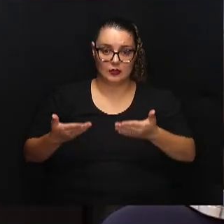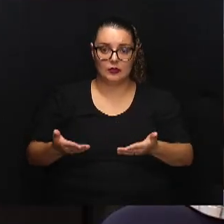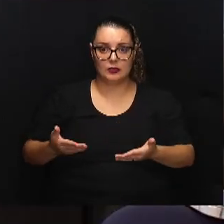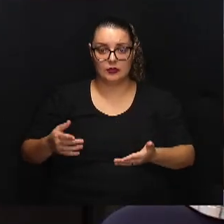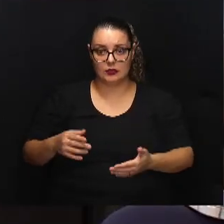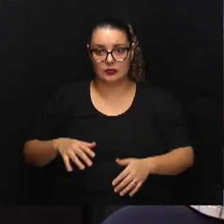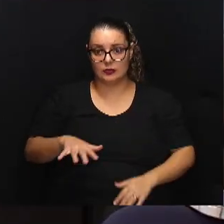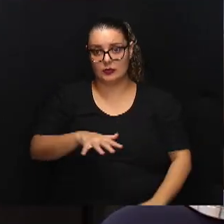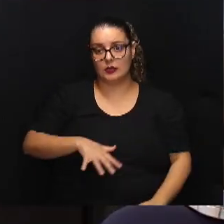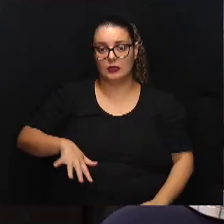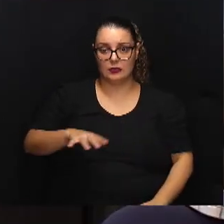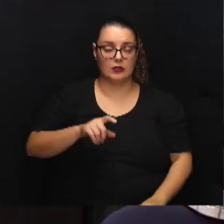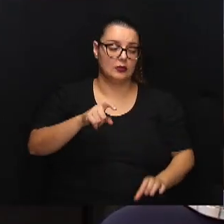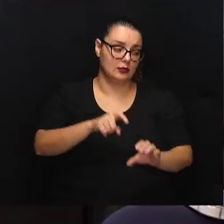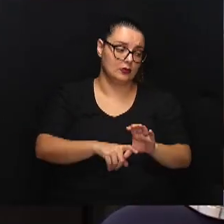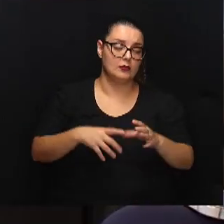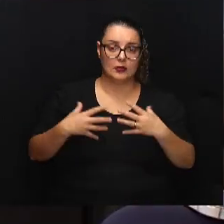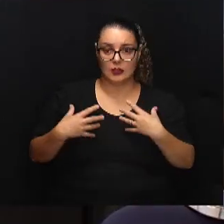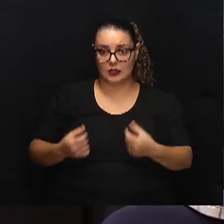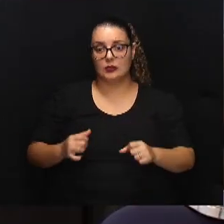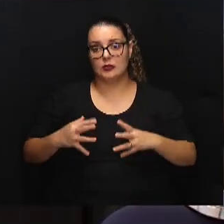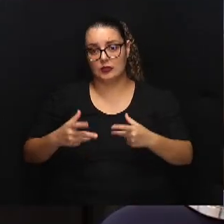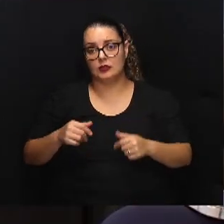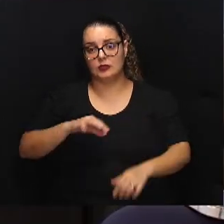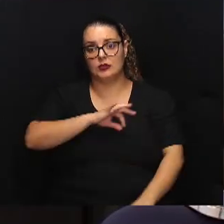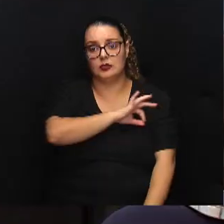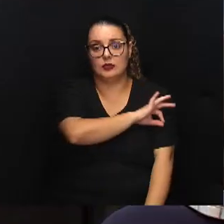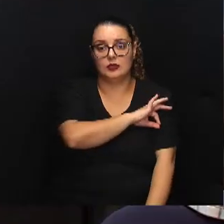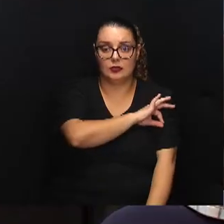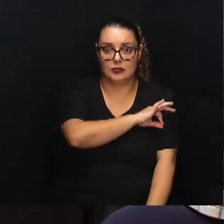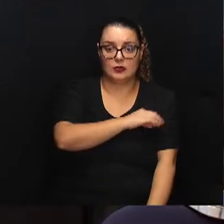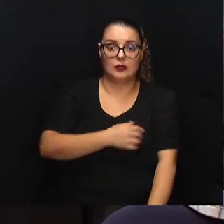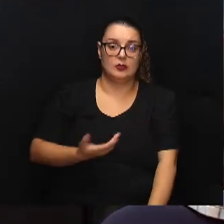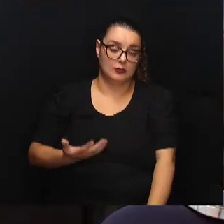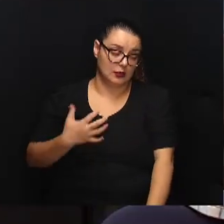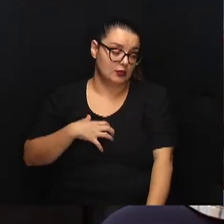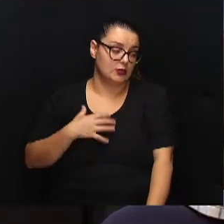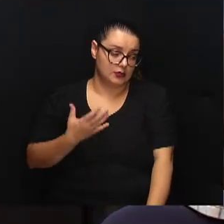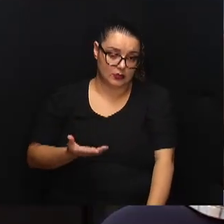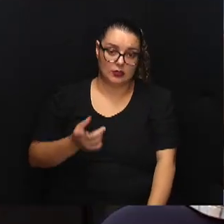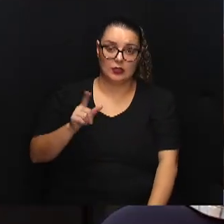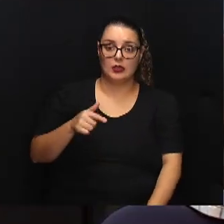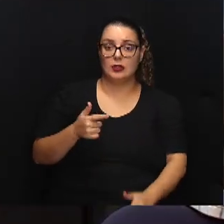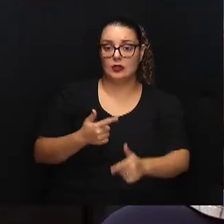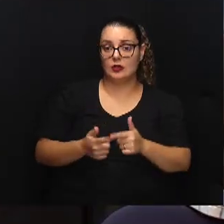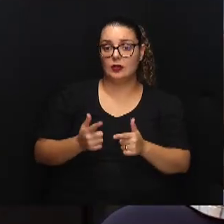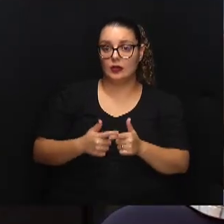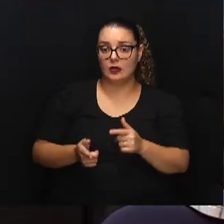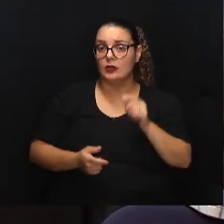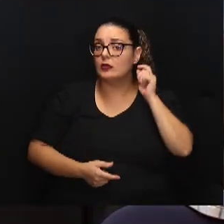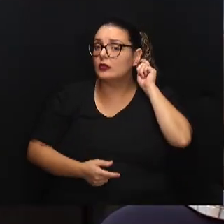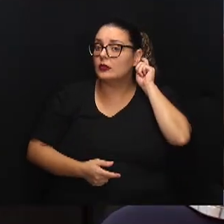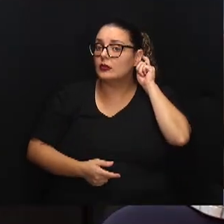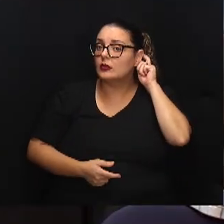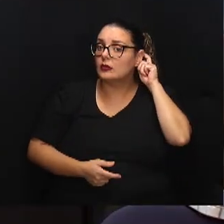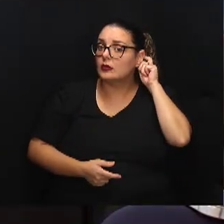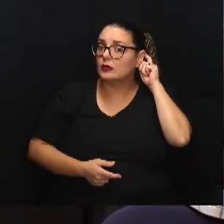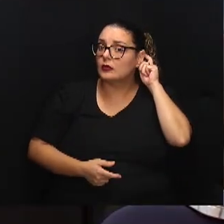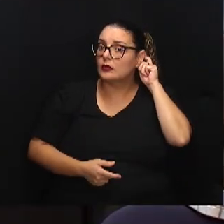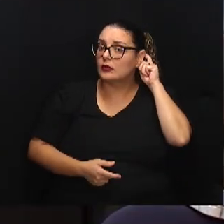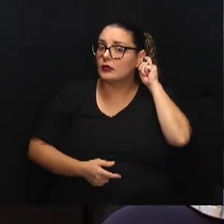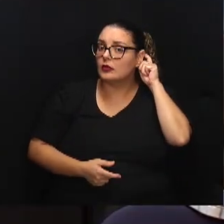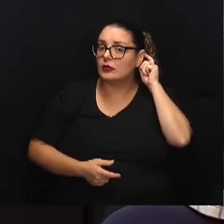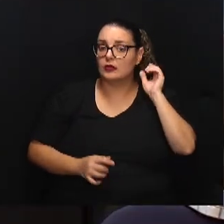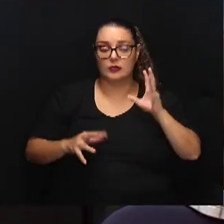região. Depende da adesão, obviamente, de todas as prefeituras, e pelo que a gente sentiu lá, esse é um problema que é de todos os municípios,